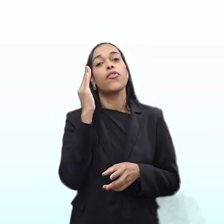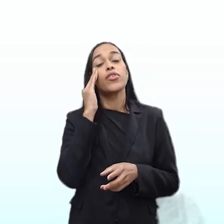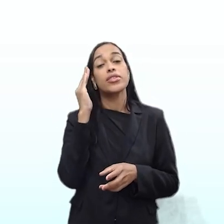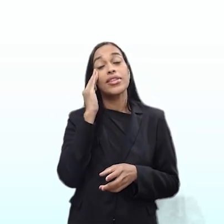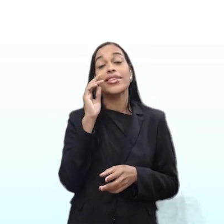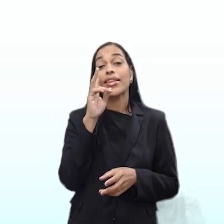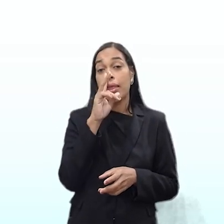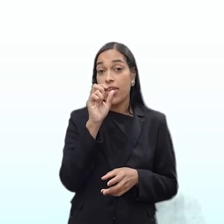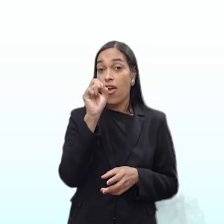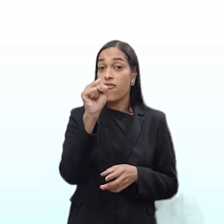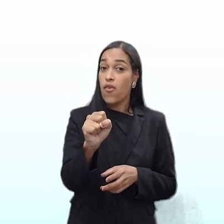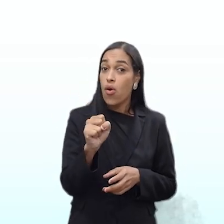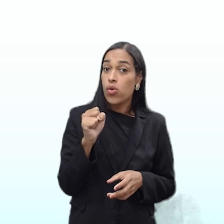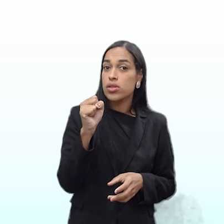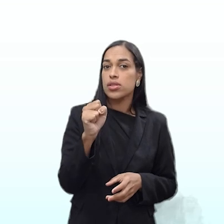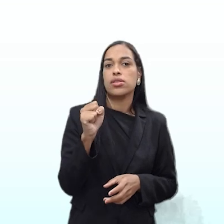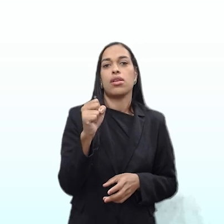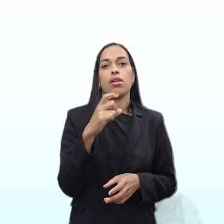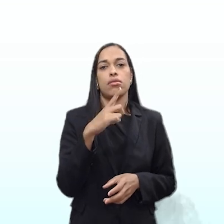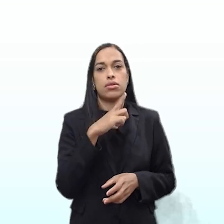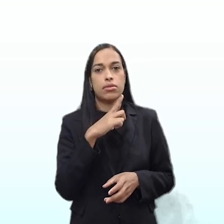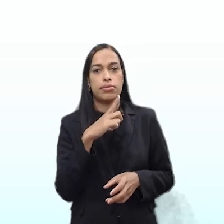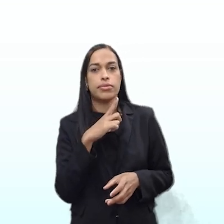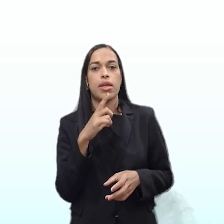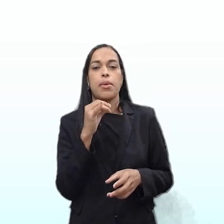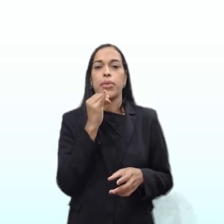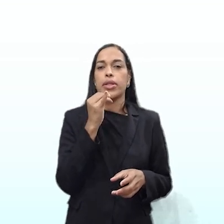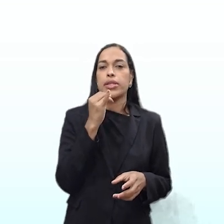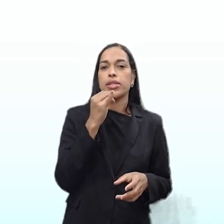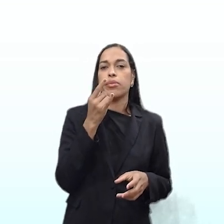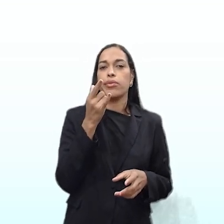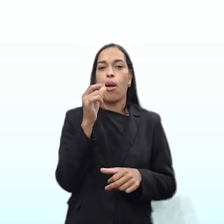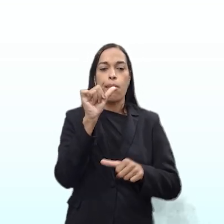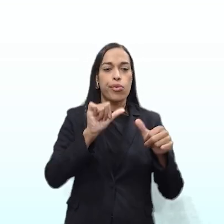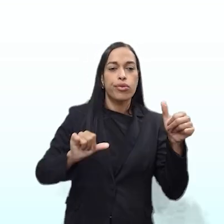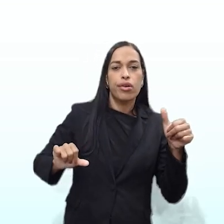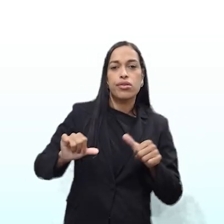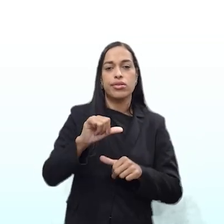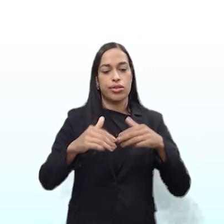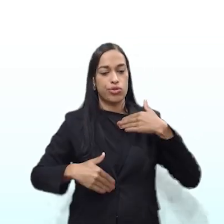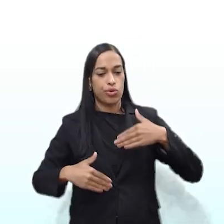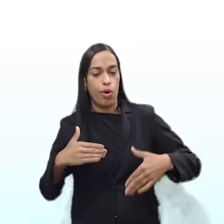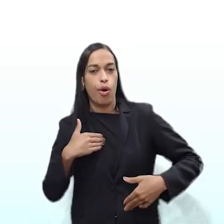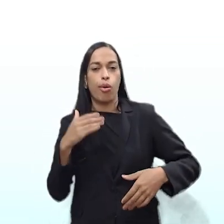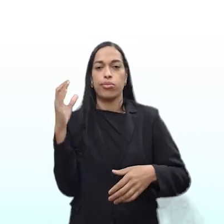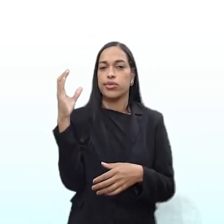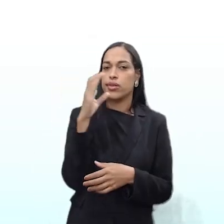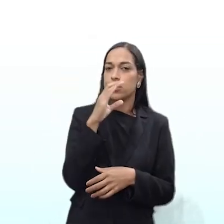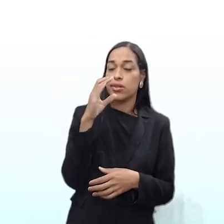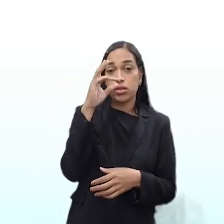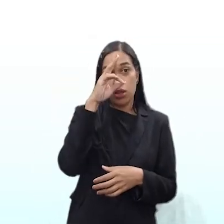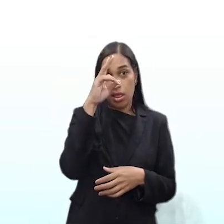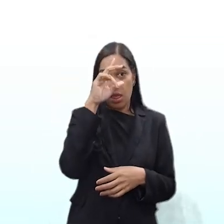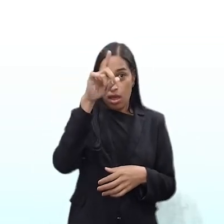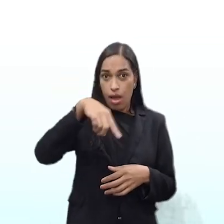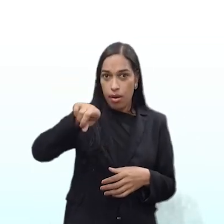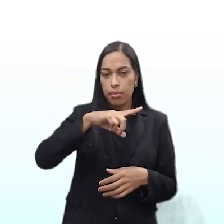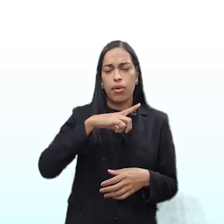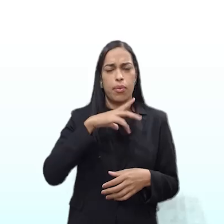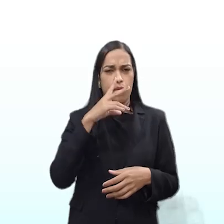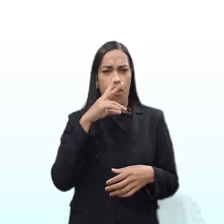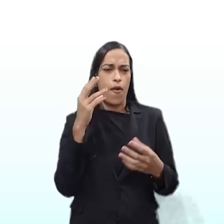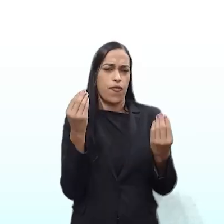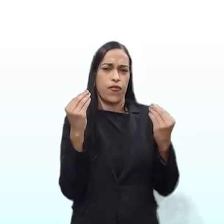efeito da força, ela pode gerar a deformação dos corpos por meio da aceleração. Lembre-se que quando você aplica uma força